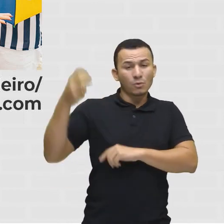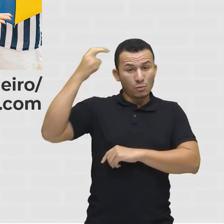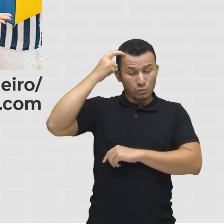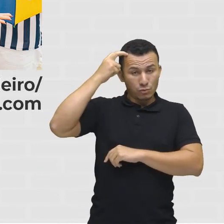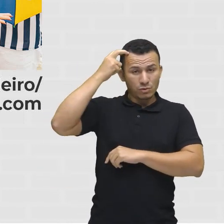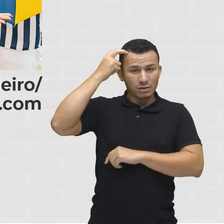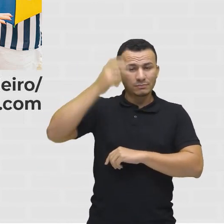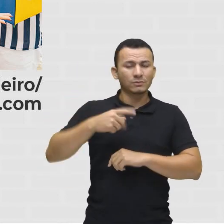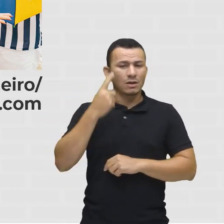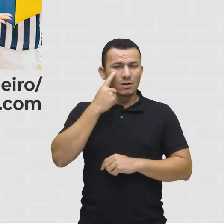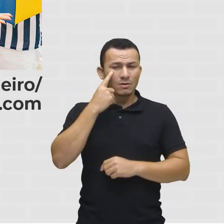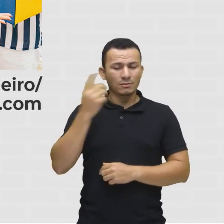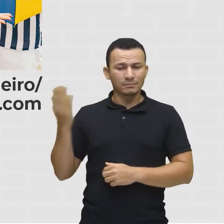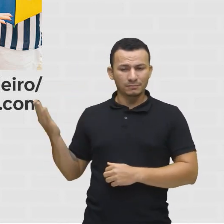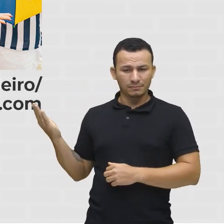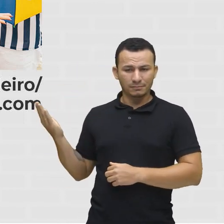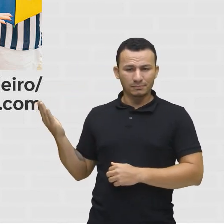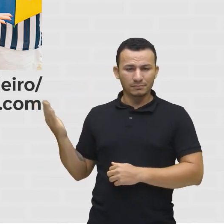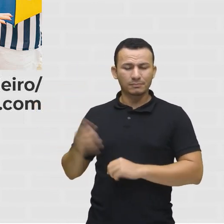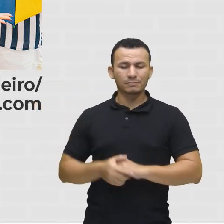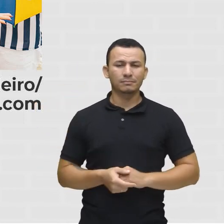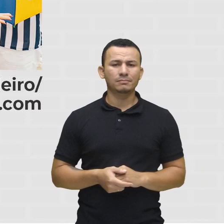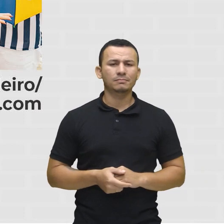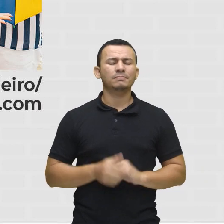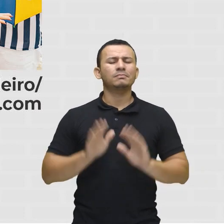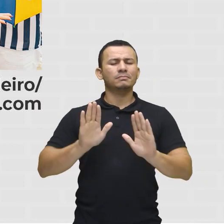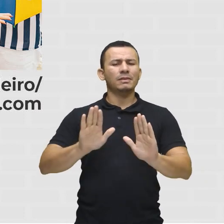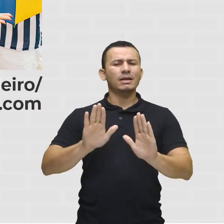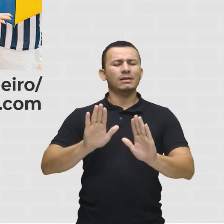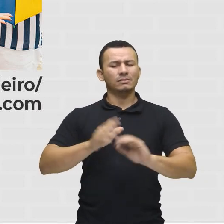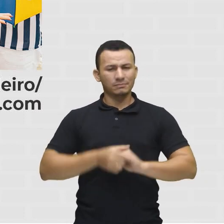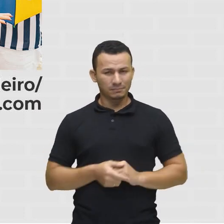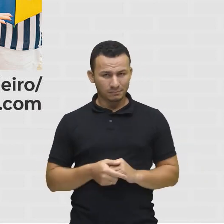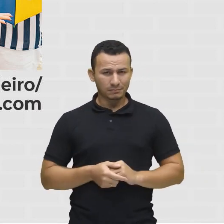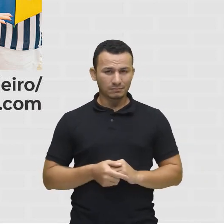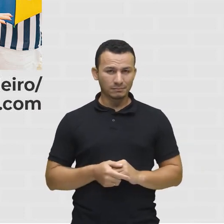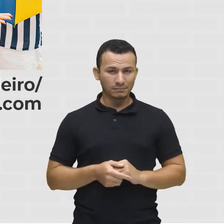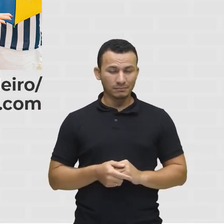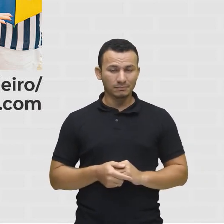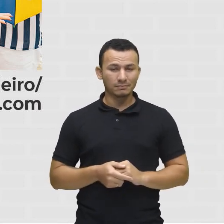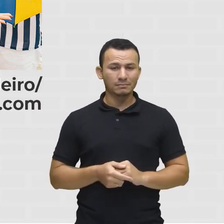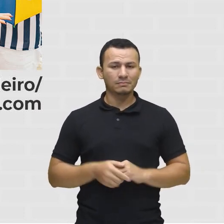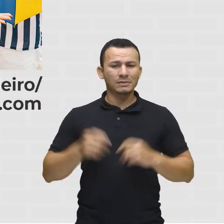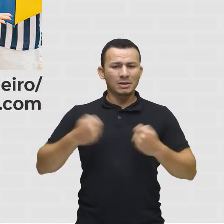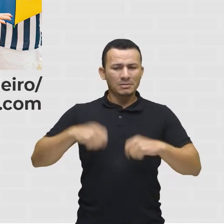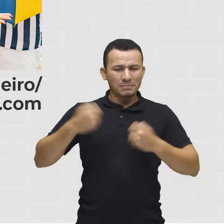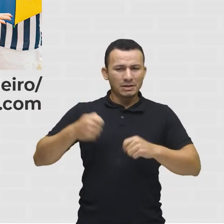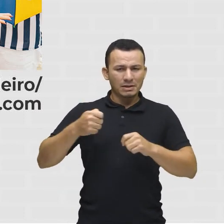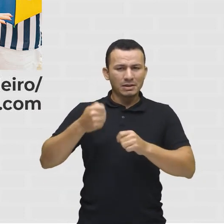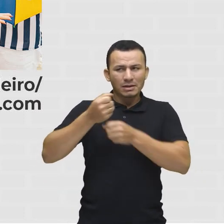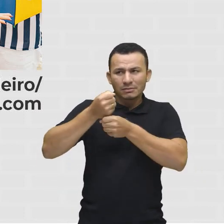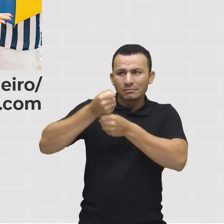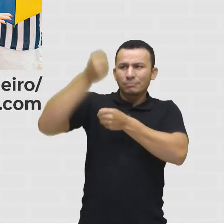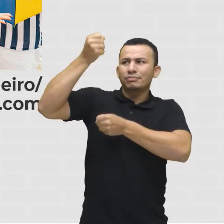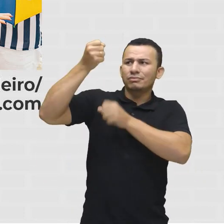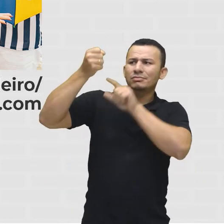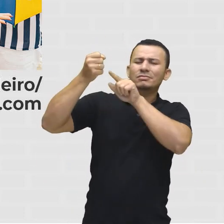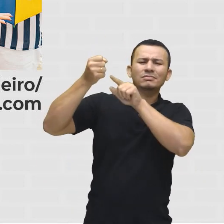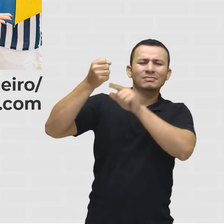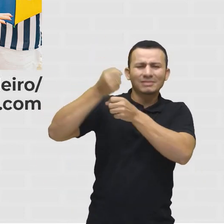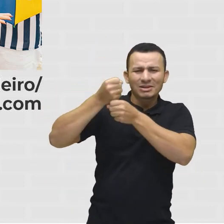aí algumas imagens, né? Aí, eu preciso colocar essa sombrinha. Qual é o estado do